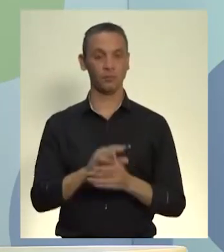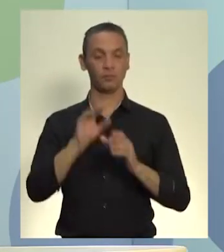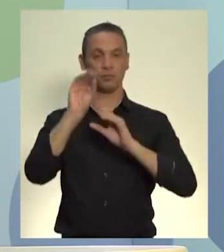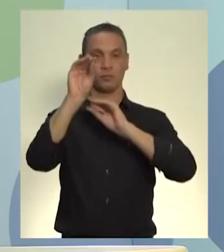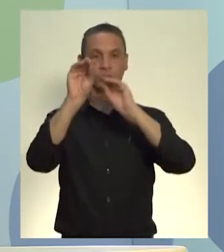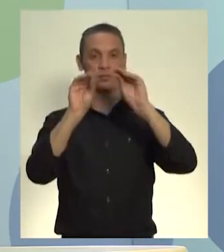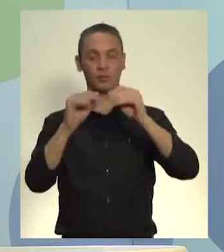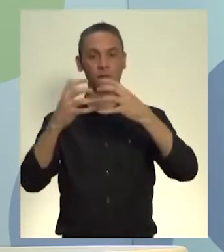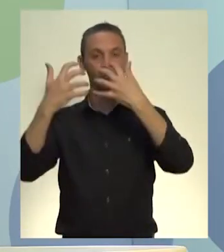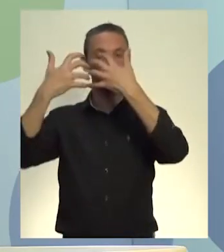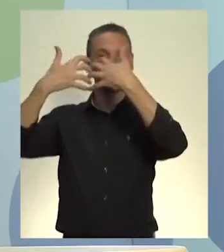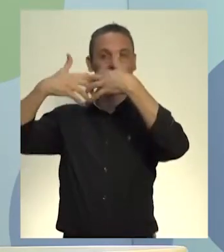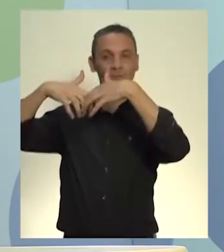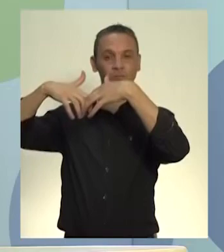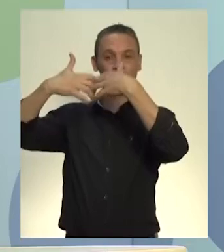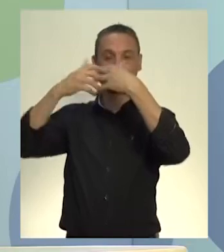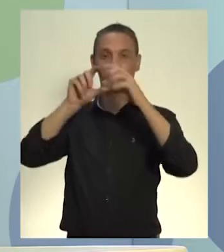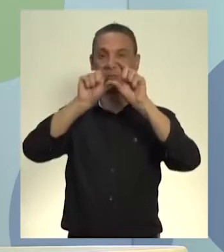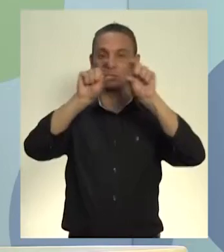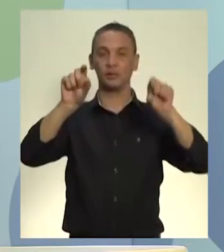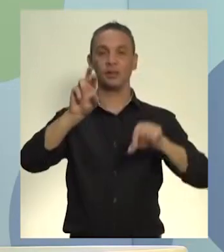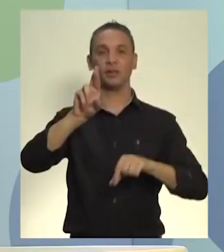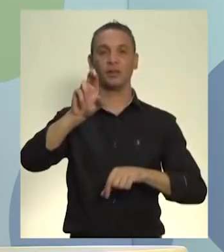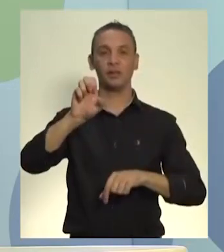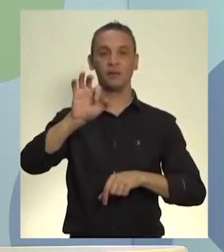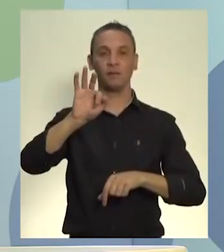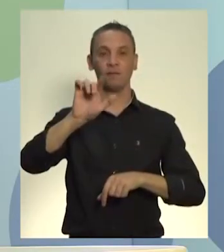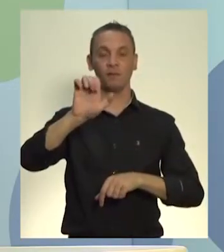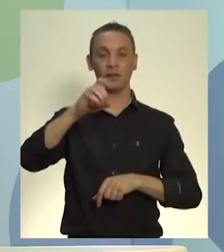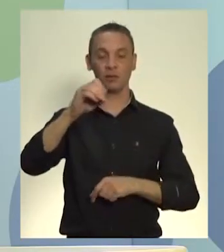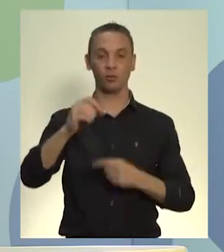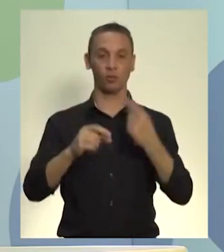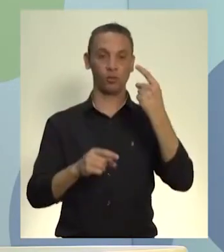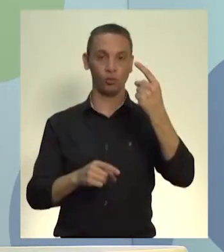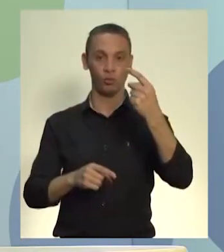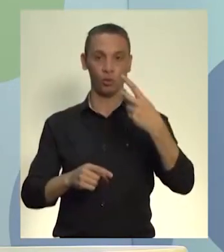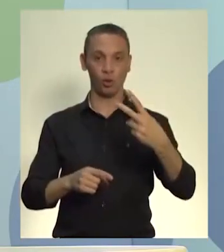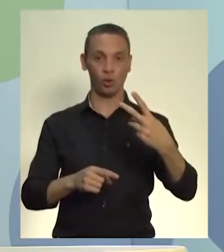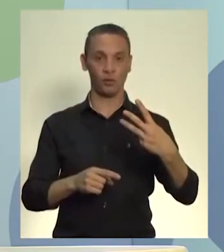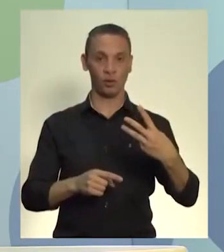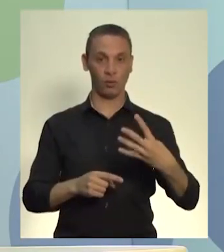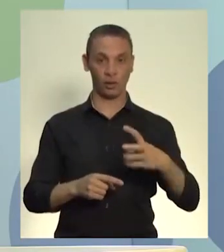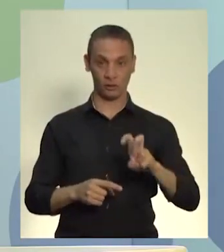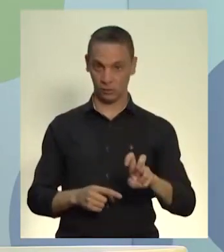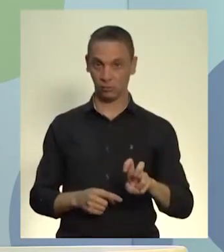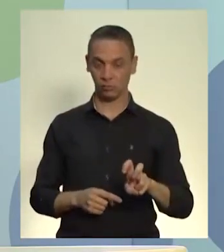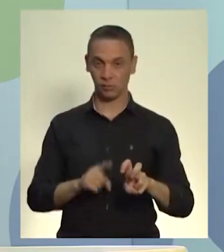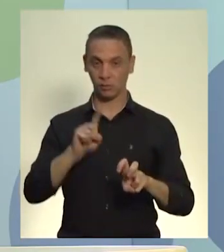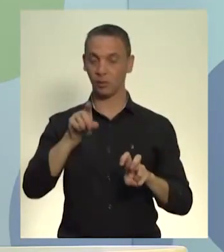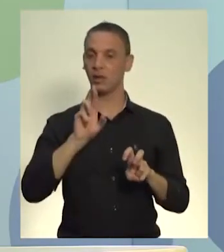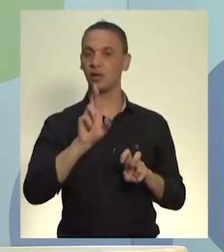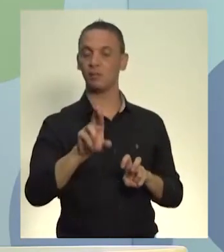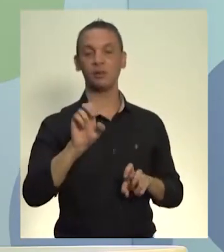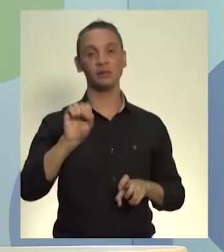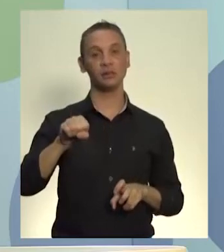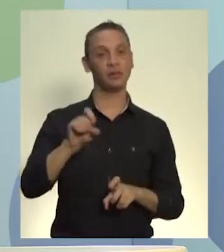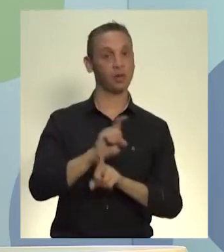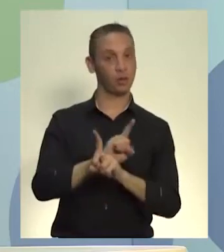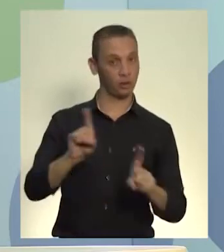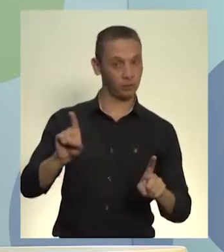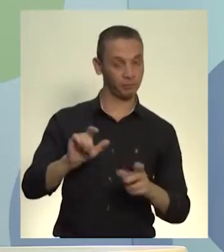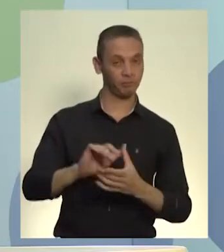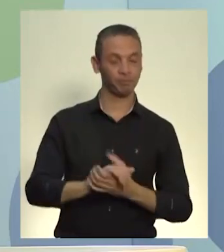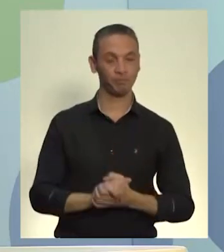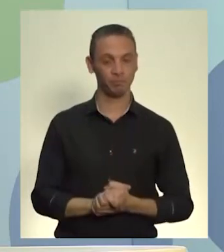aí reflexão e 1, 2, 3, 4 e 5, e depois vocês respondem sim ou não, tá